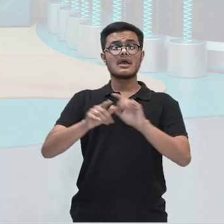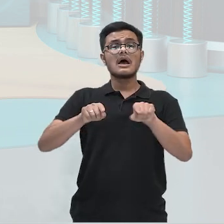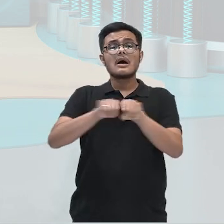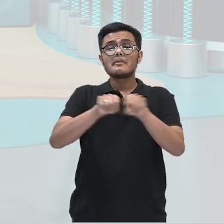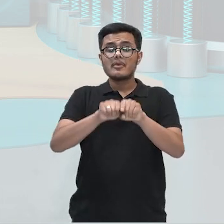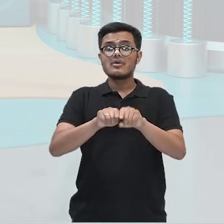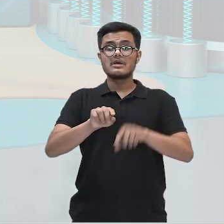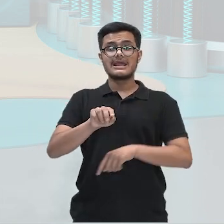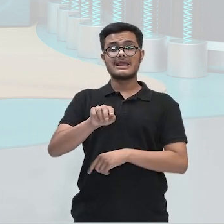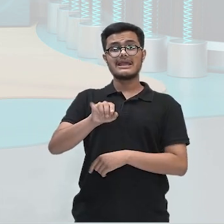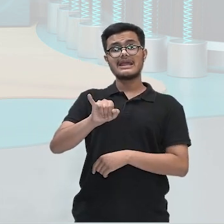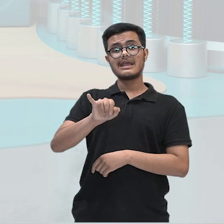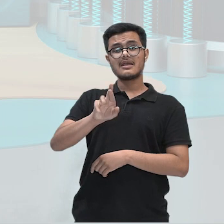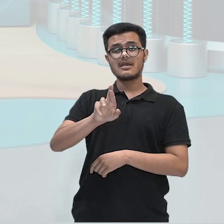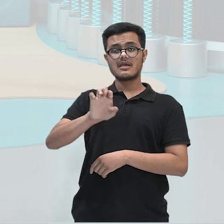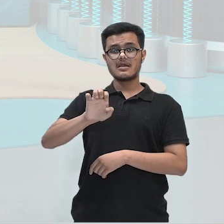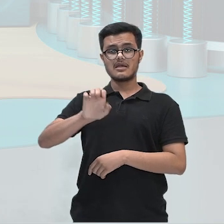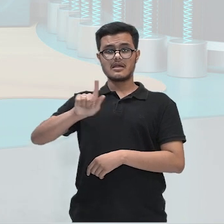os verbos